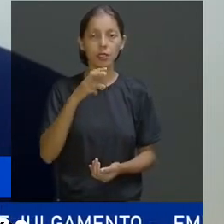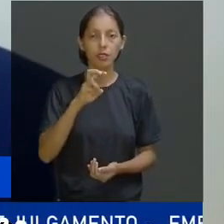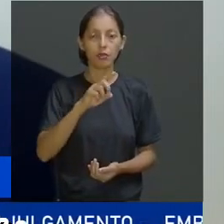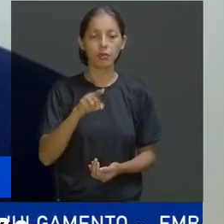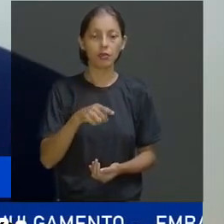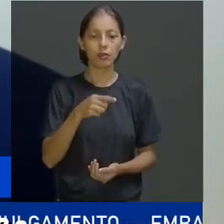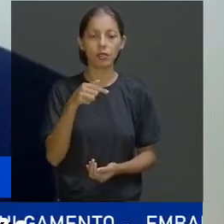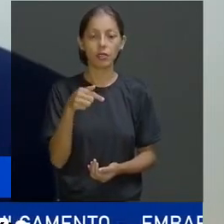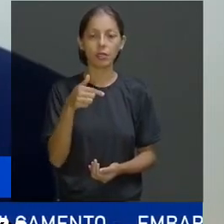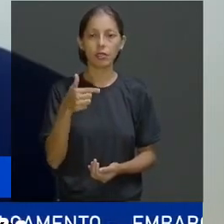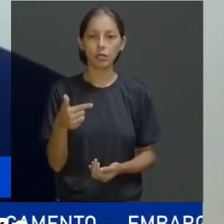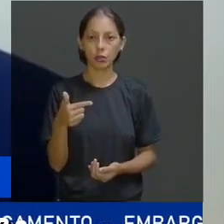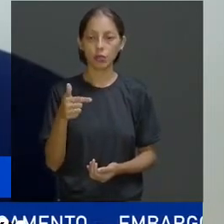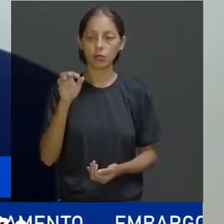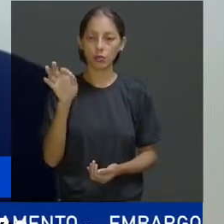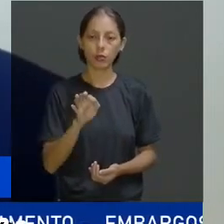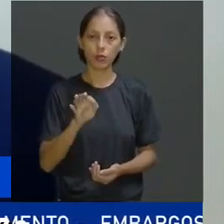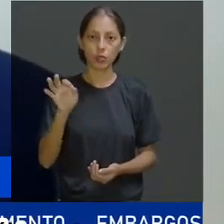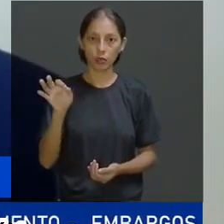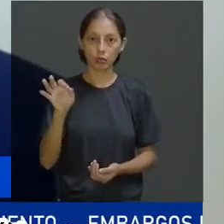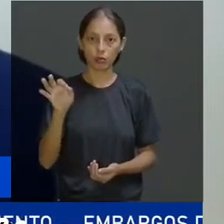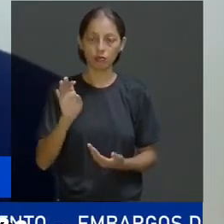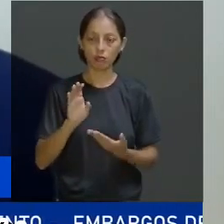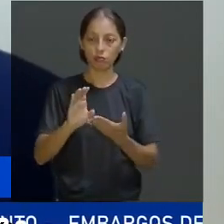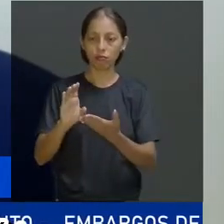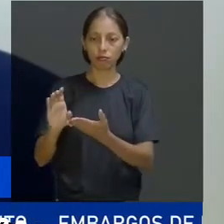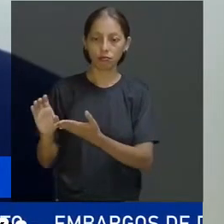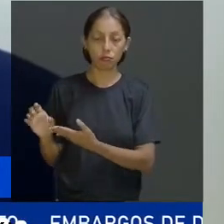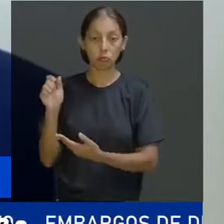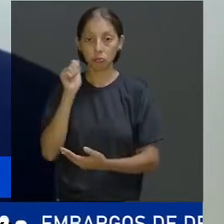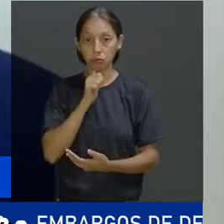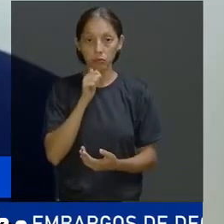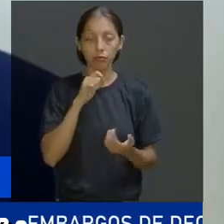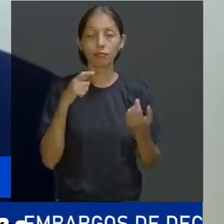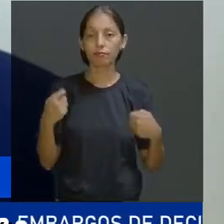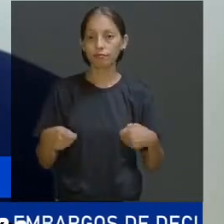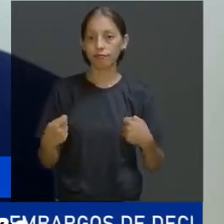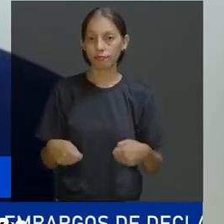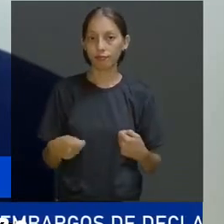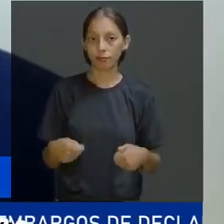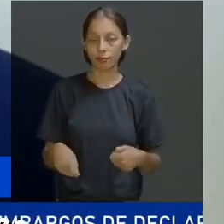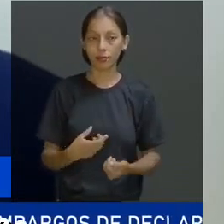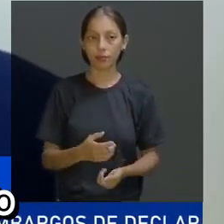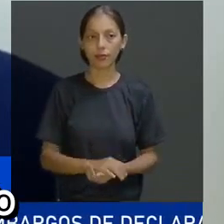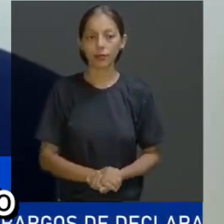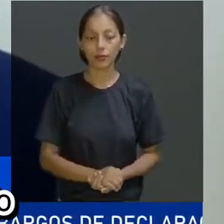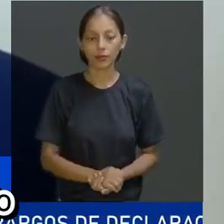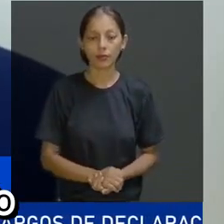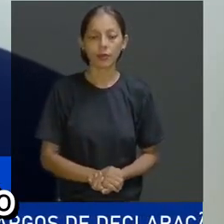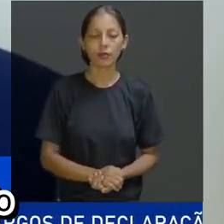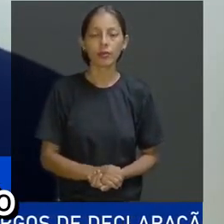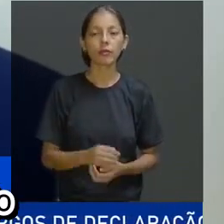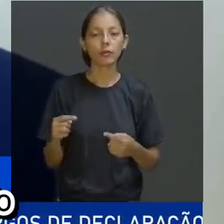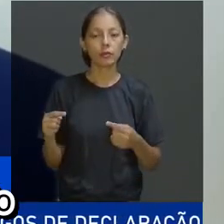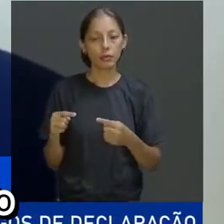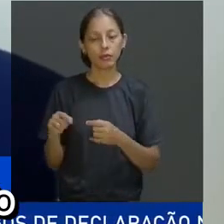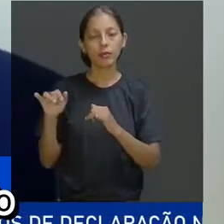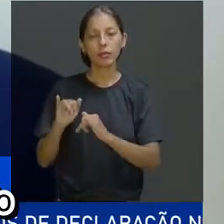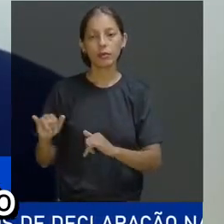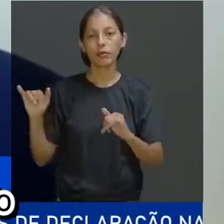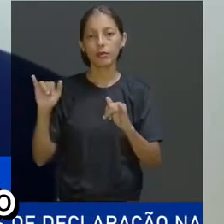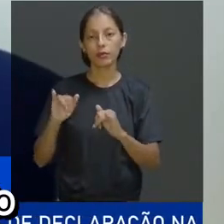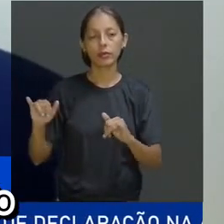35,72% dos recursos públicos oriundos do Fundo Especial de Financiamento de Campanha e do fundo partidário, pois esse